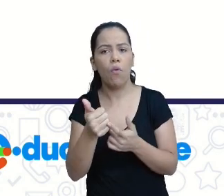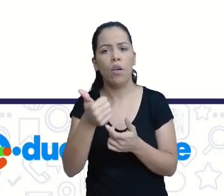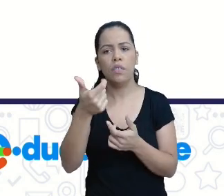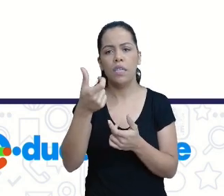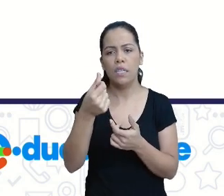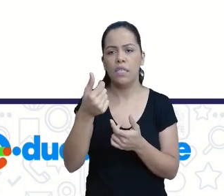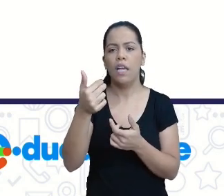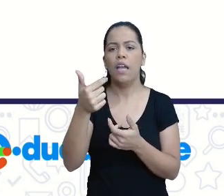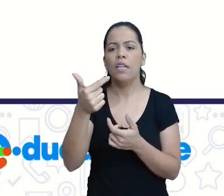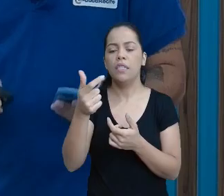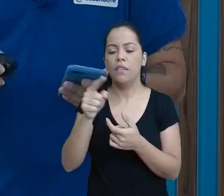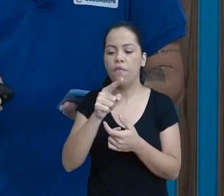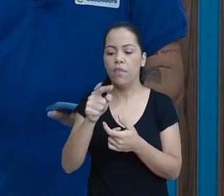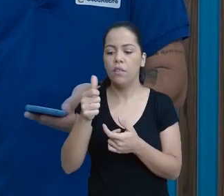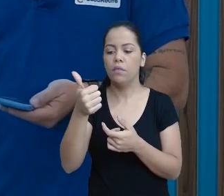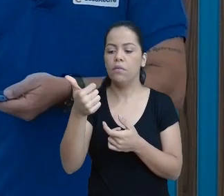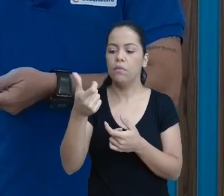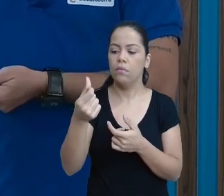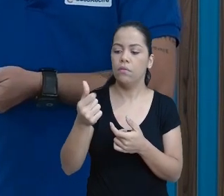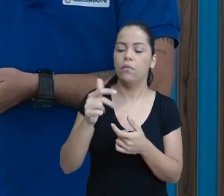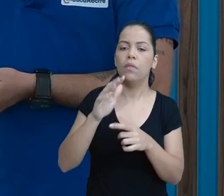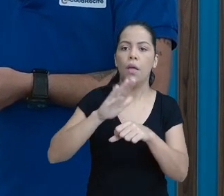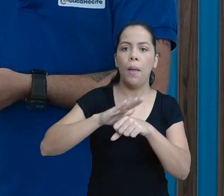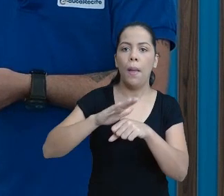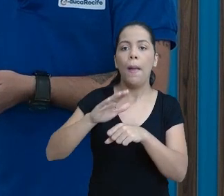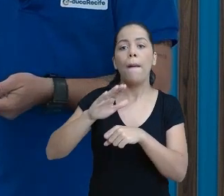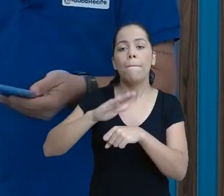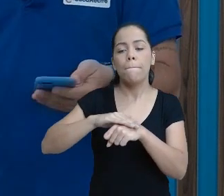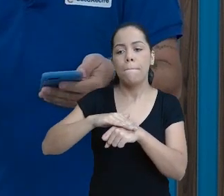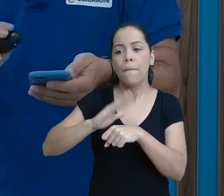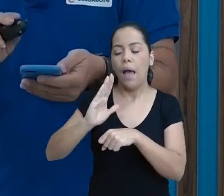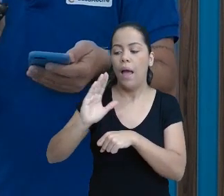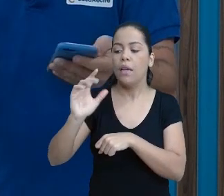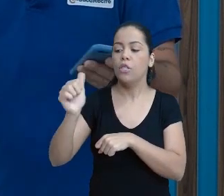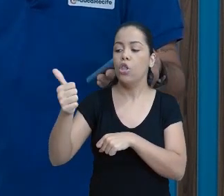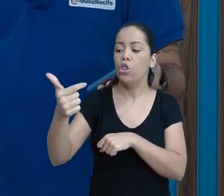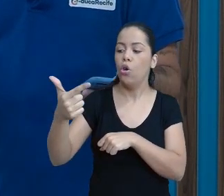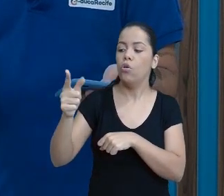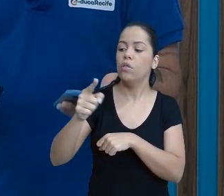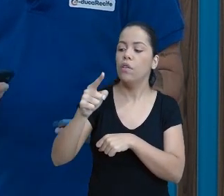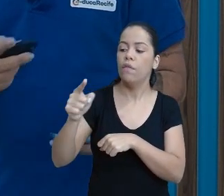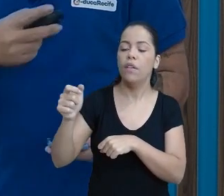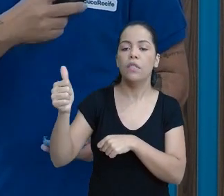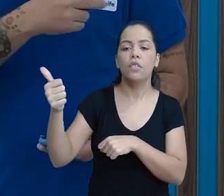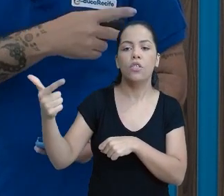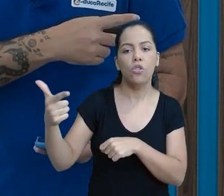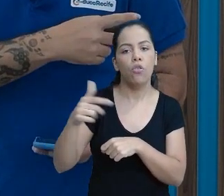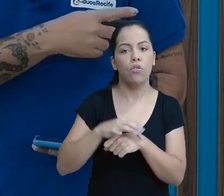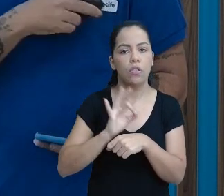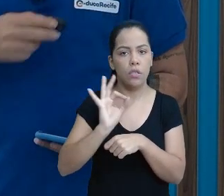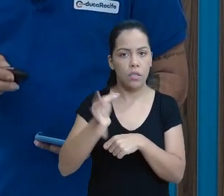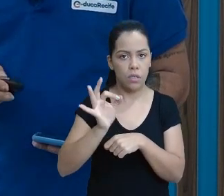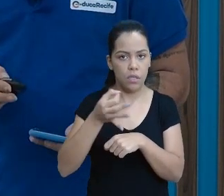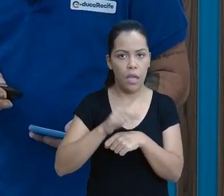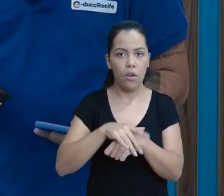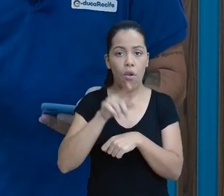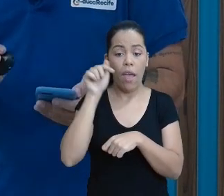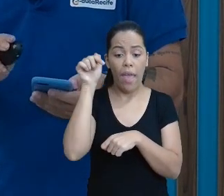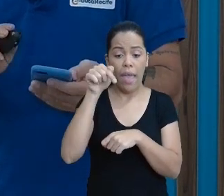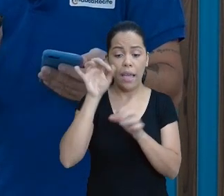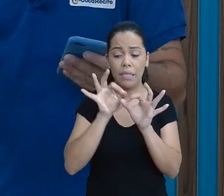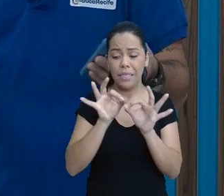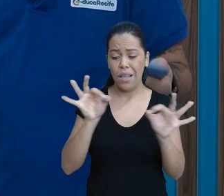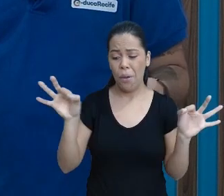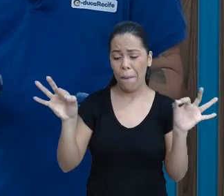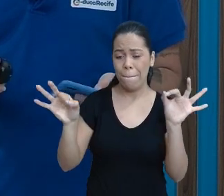16 mais 12 vezes 12. Essa relação métrica aí, ela tem um nome específico, que foi algo que eu falei na aula anterior.